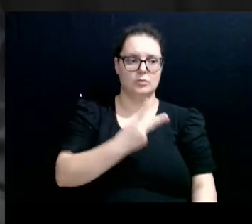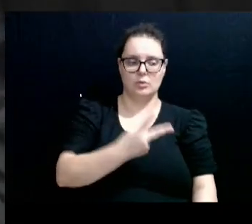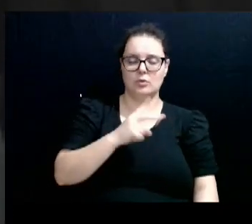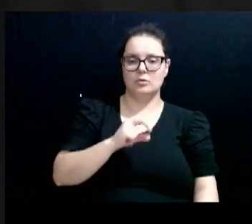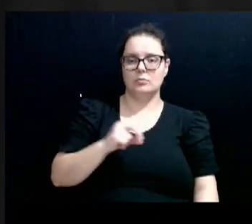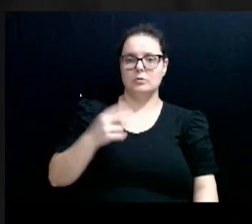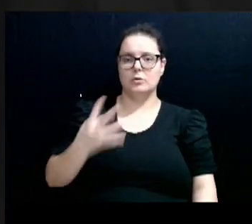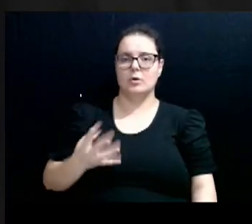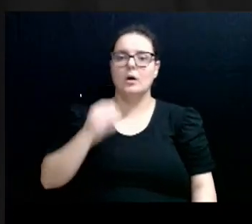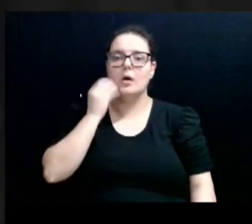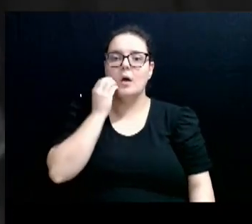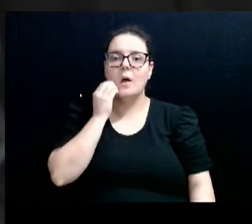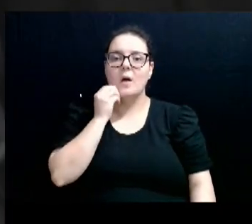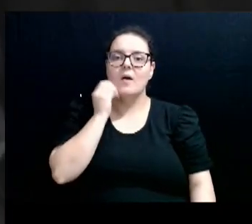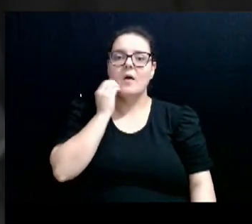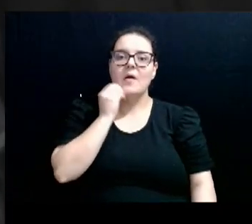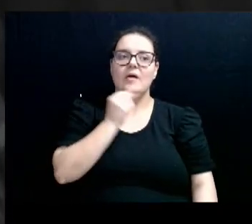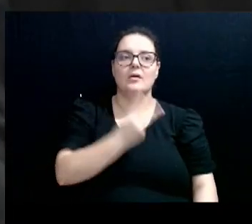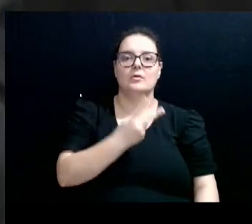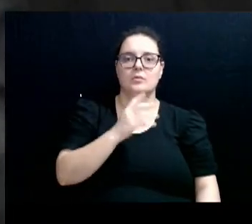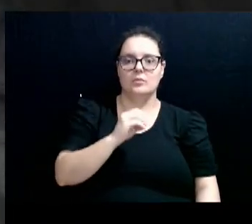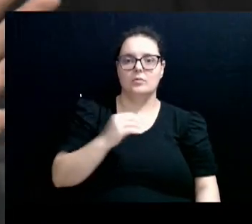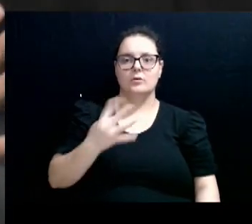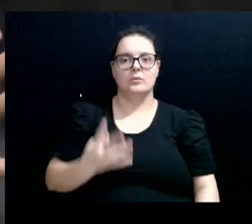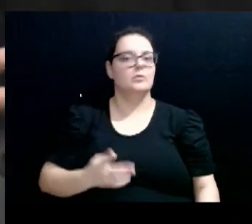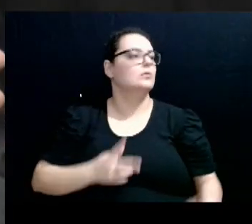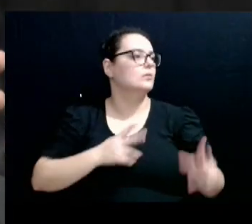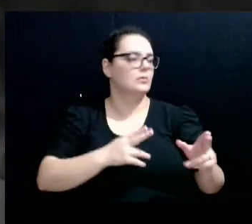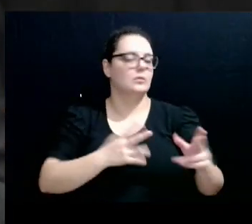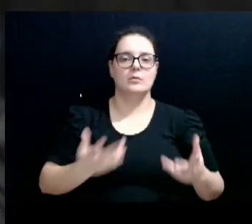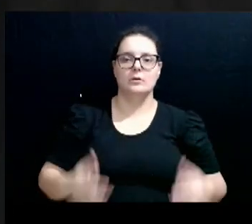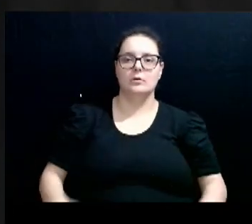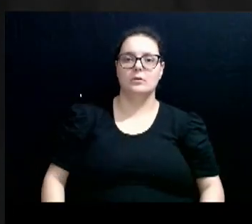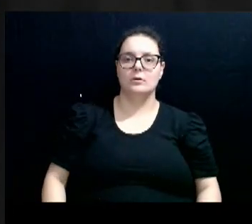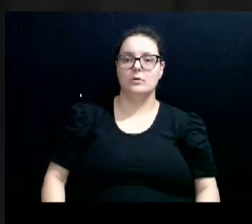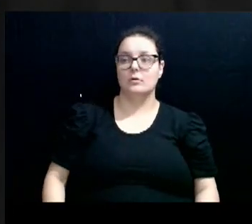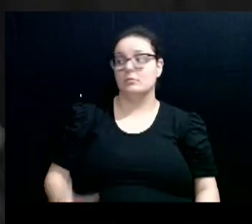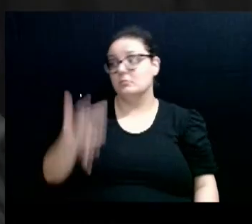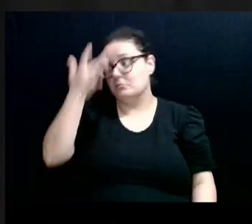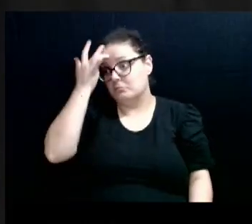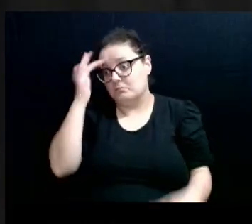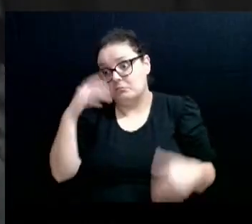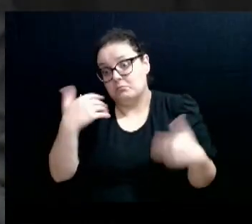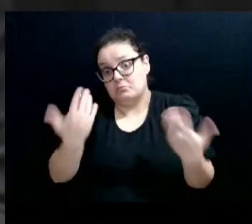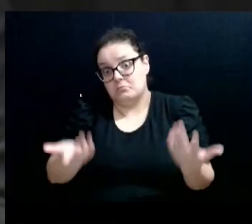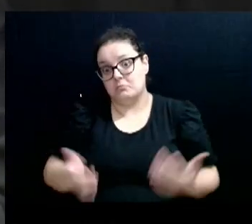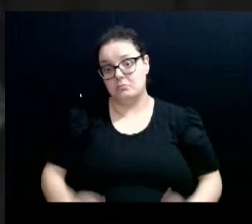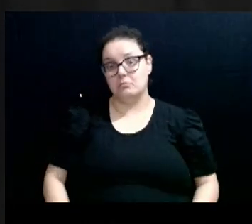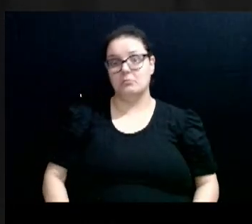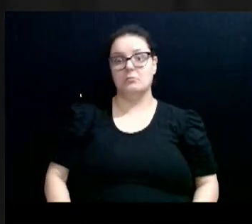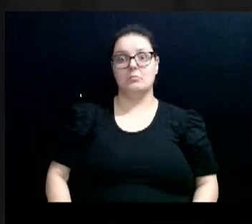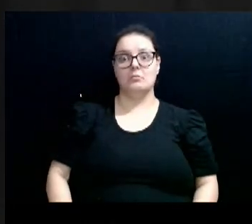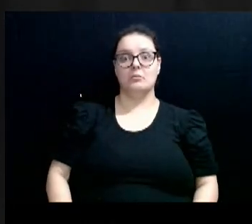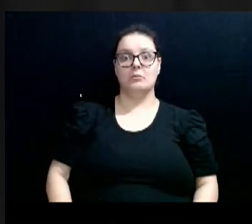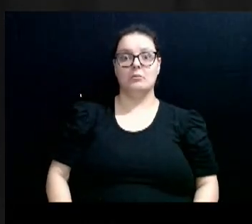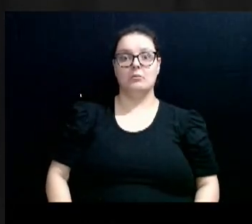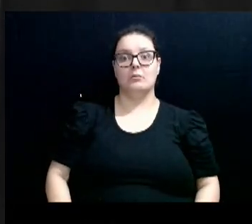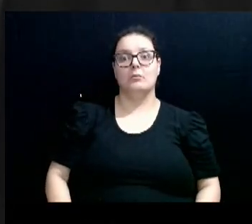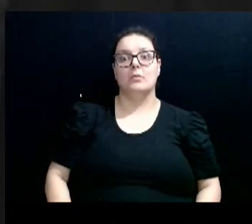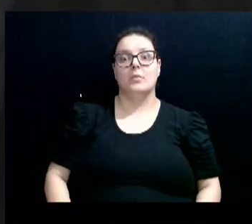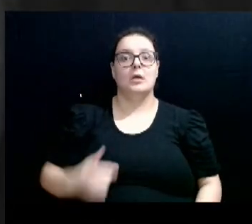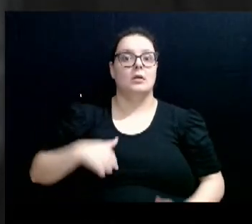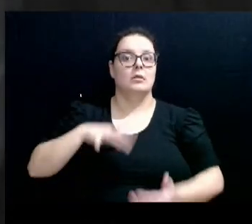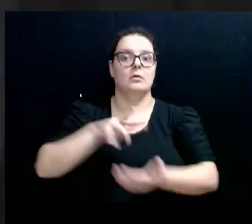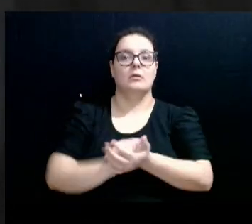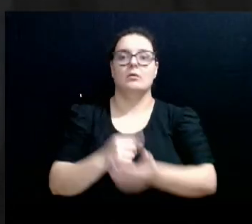achou que ele... Ia ser a mesma coisa. A mesma coisa. Mas eu não sabia de nada, né? Tá. Essa é a questão, não sabe? Então eu me inscrevi. Foi o único.